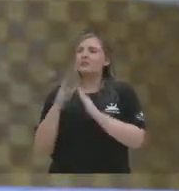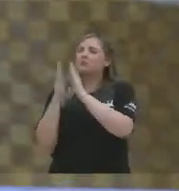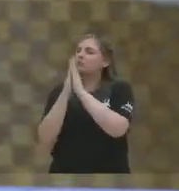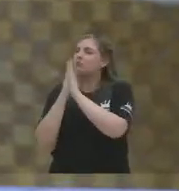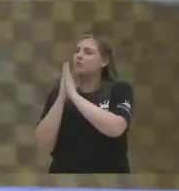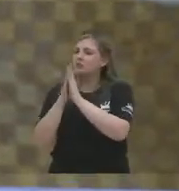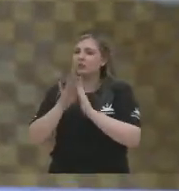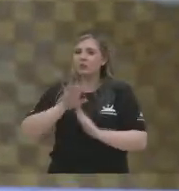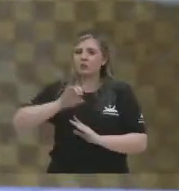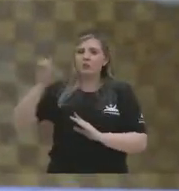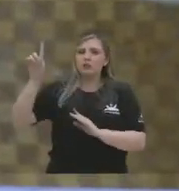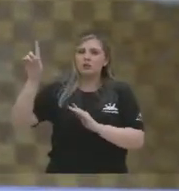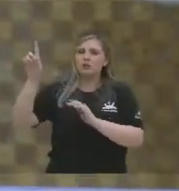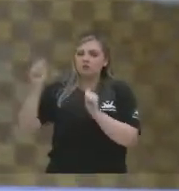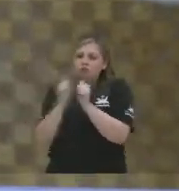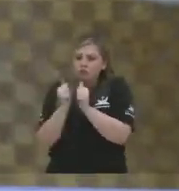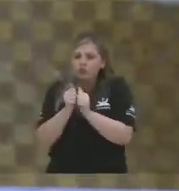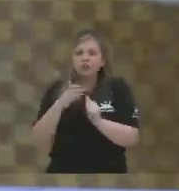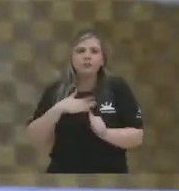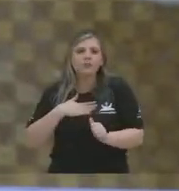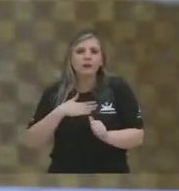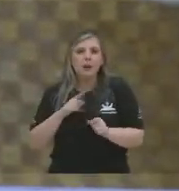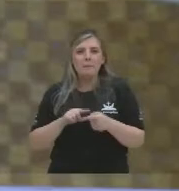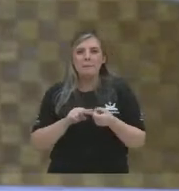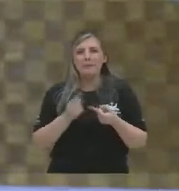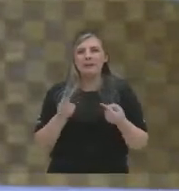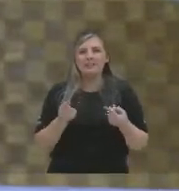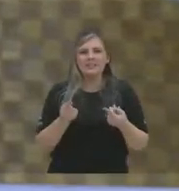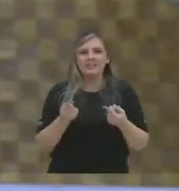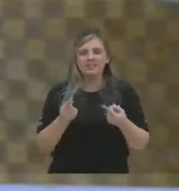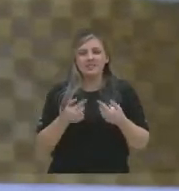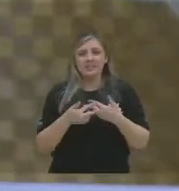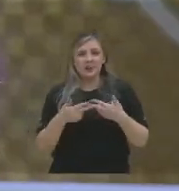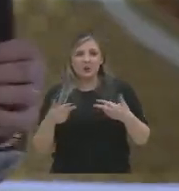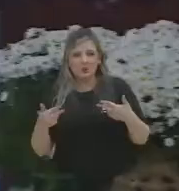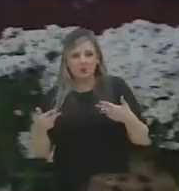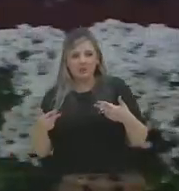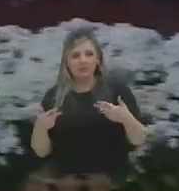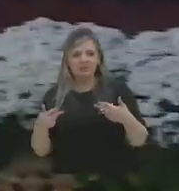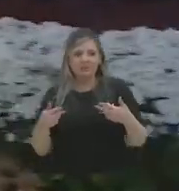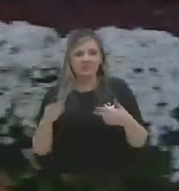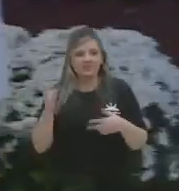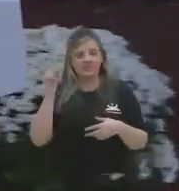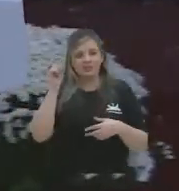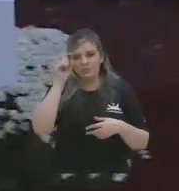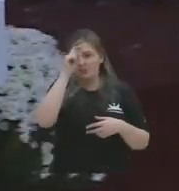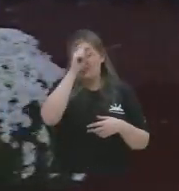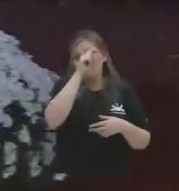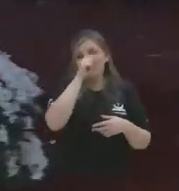está comigo, mas se as coisas não estão resolvendo, está me faltando uma parte minha.